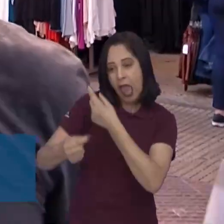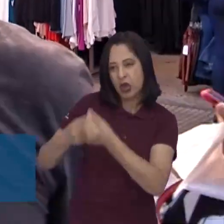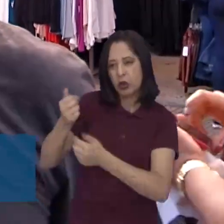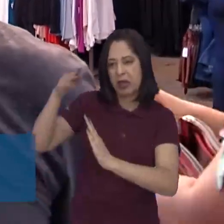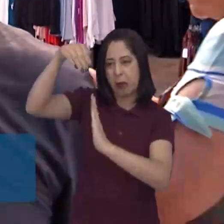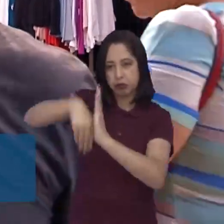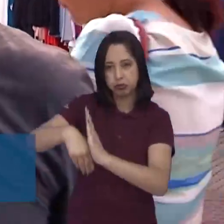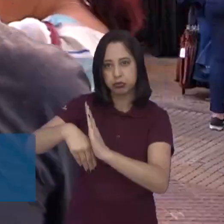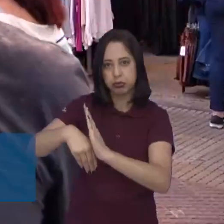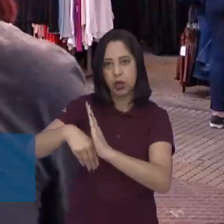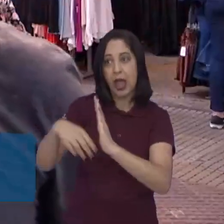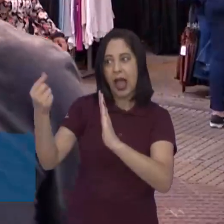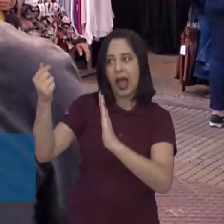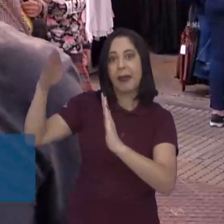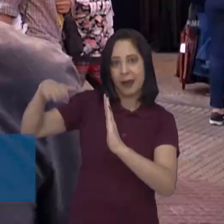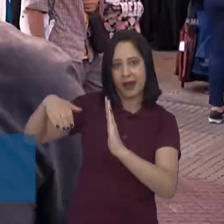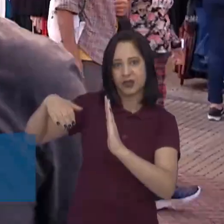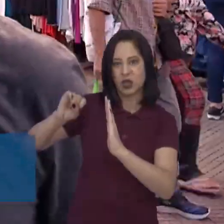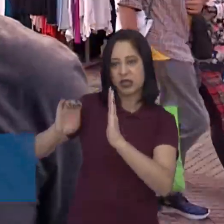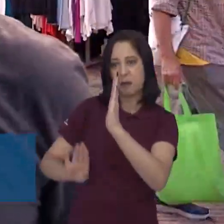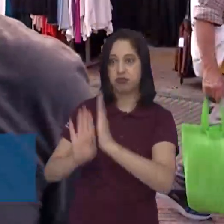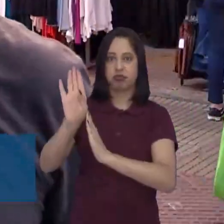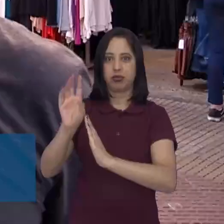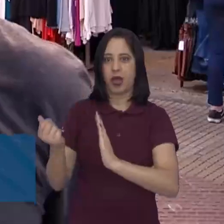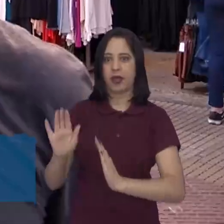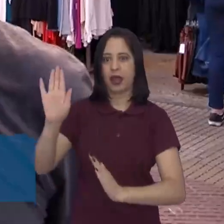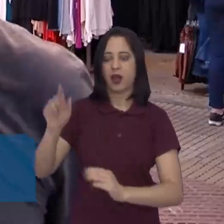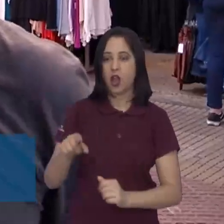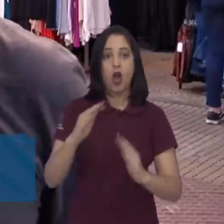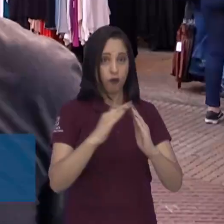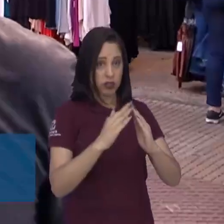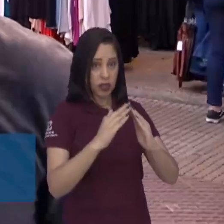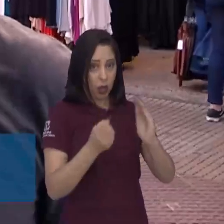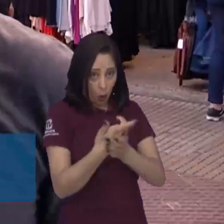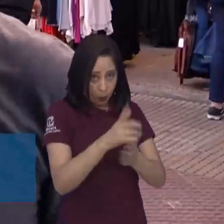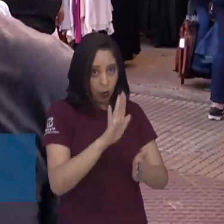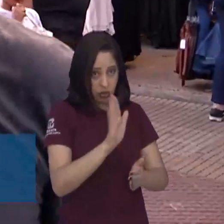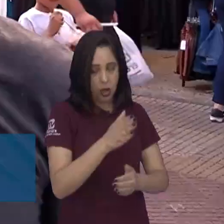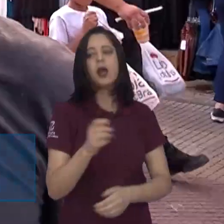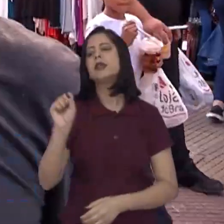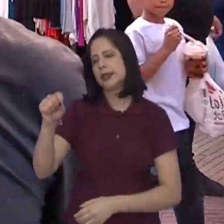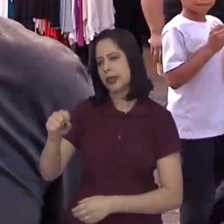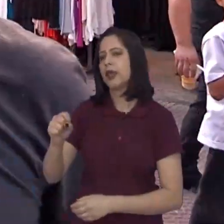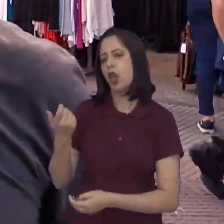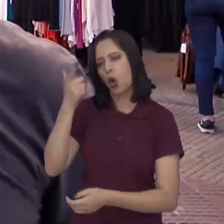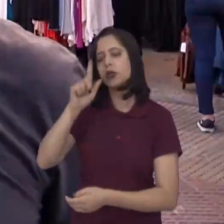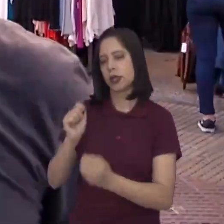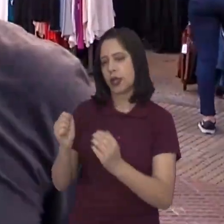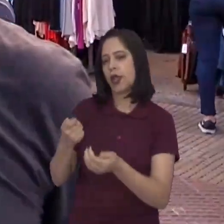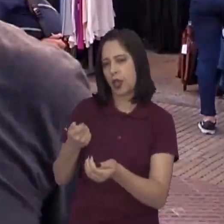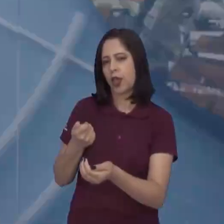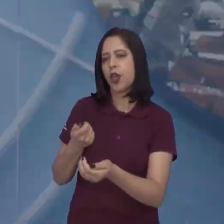caem. Você mora de aluguel ou tem casa própria? Tenho casa própria. E foi difícil de comprar? Sempre é, né? Através do trabalho,